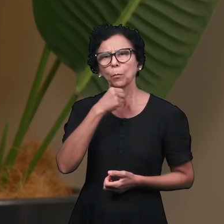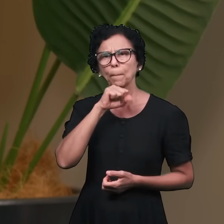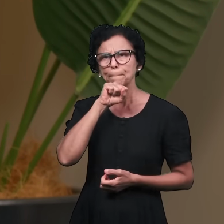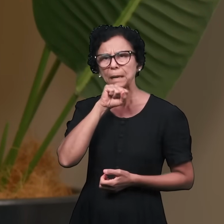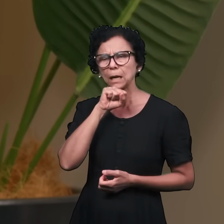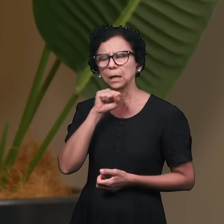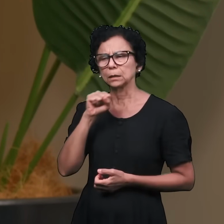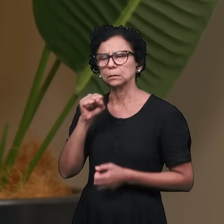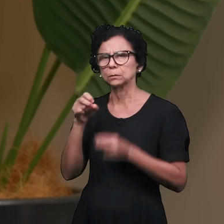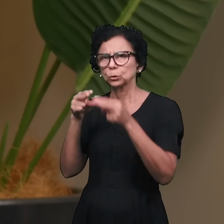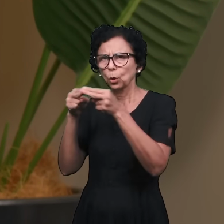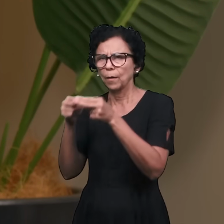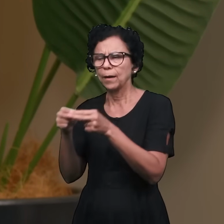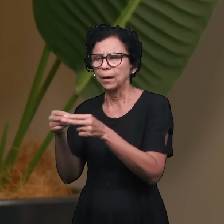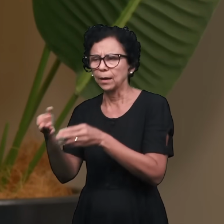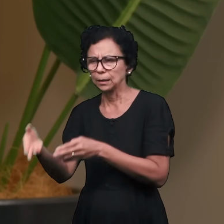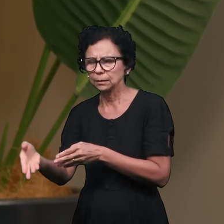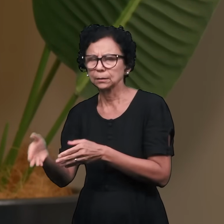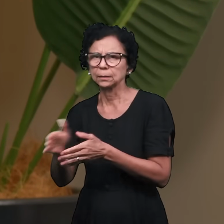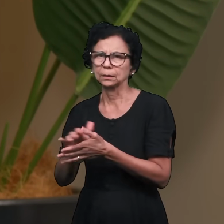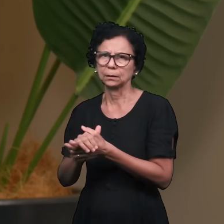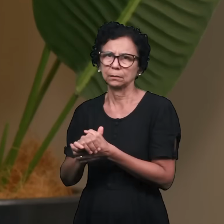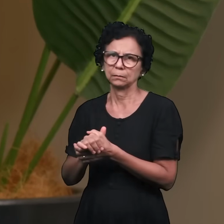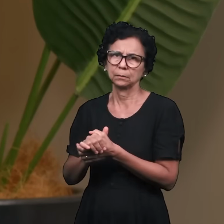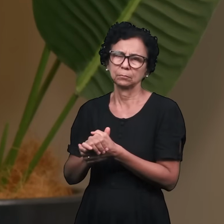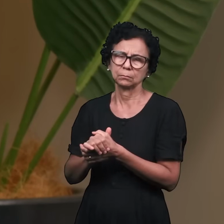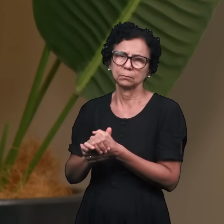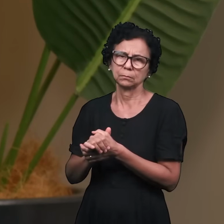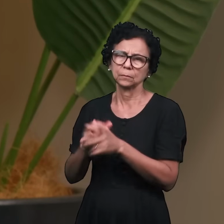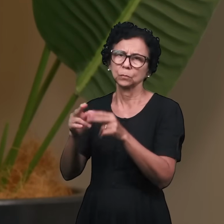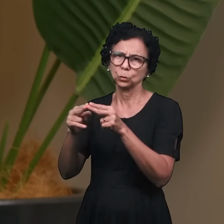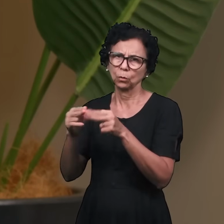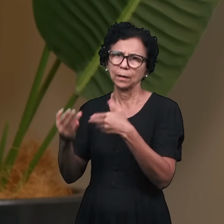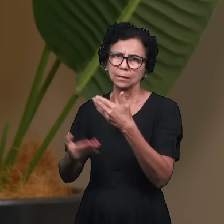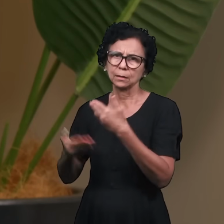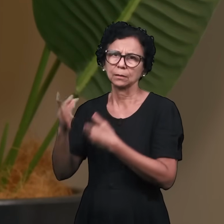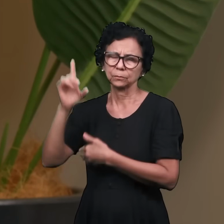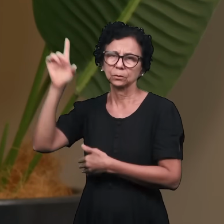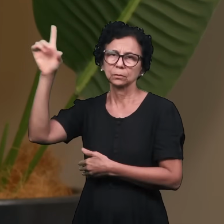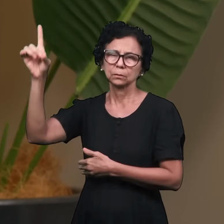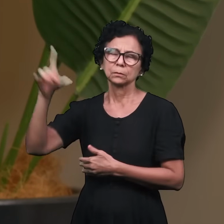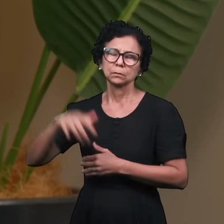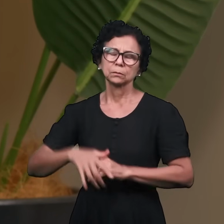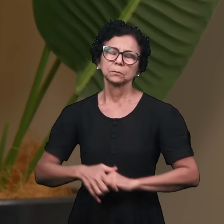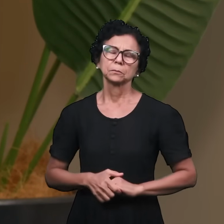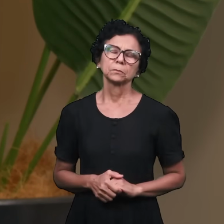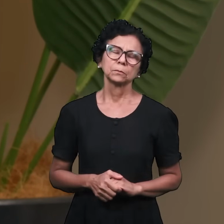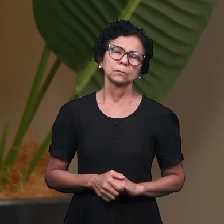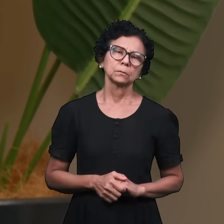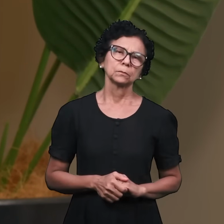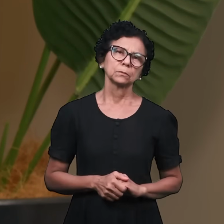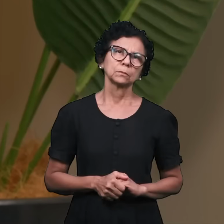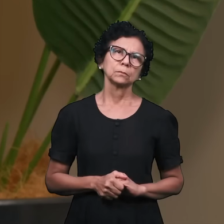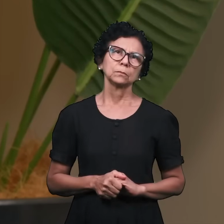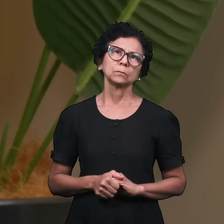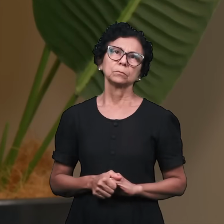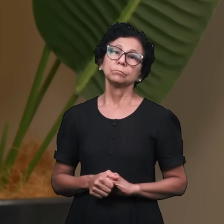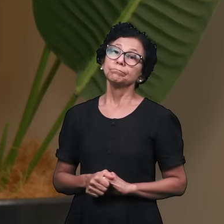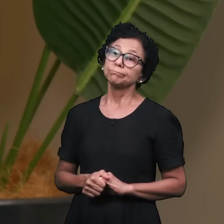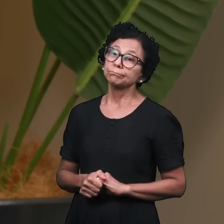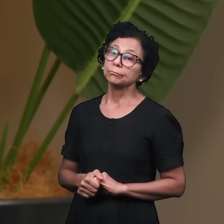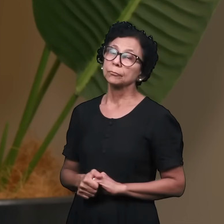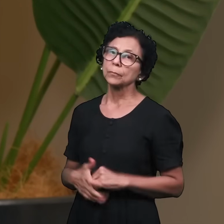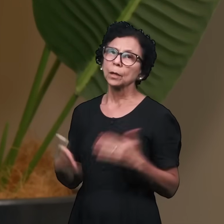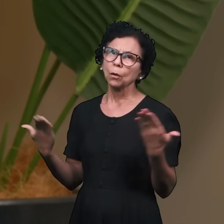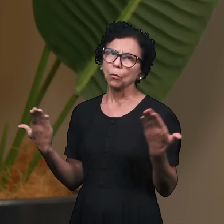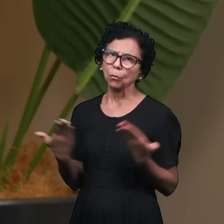situação, porque assim como Noé, um servo de Deus, né? muitos pais não são